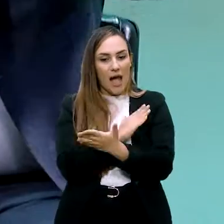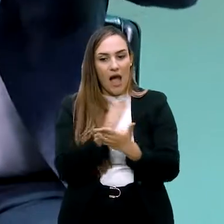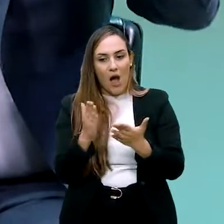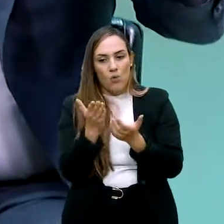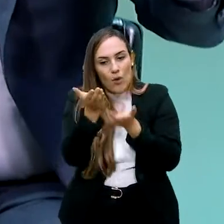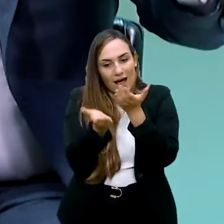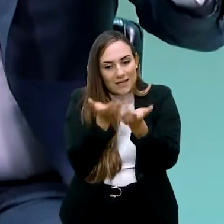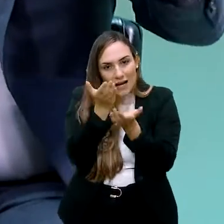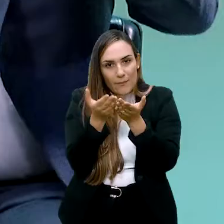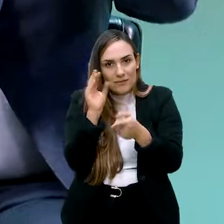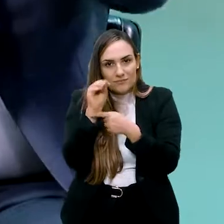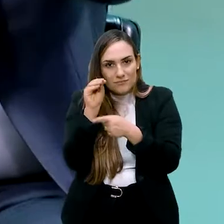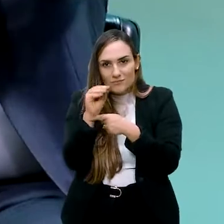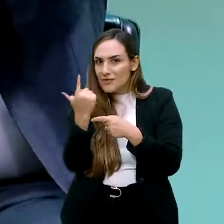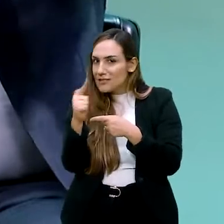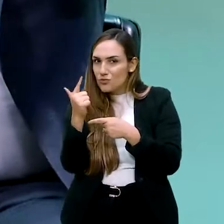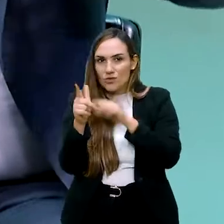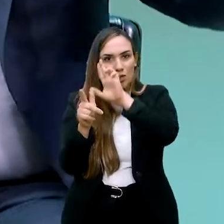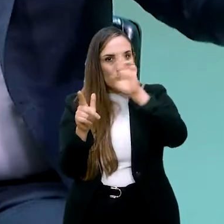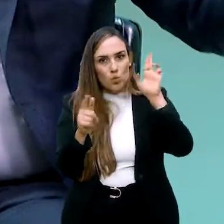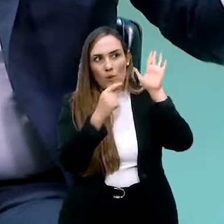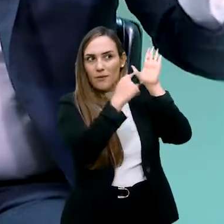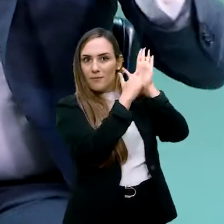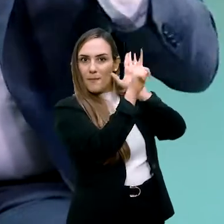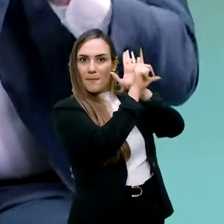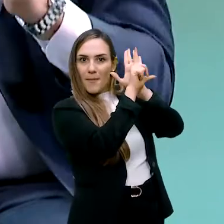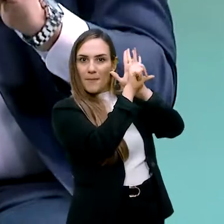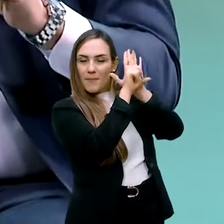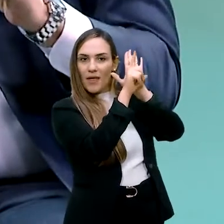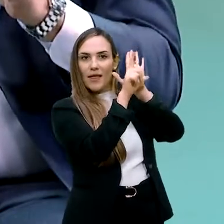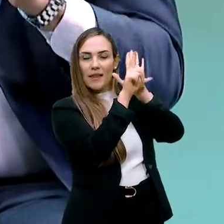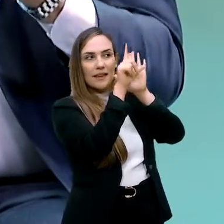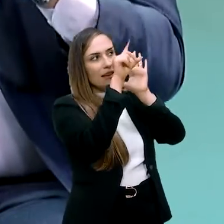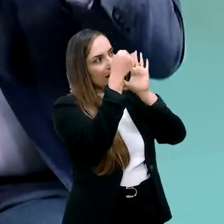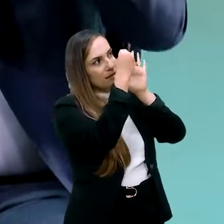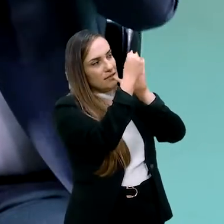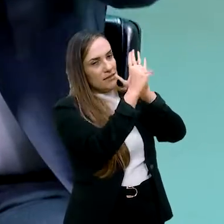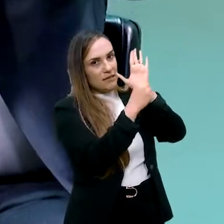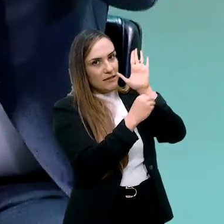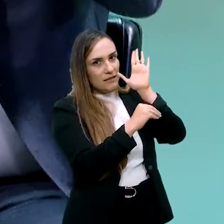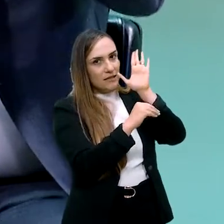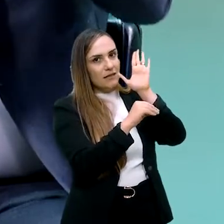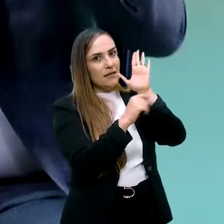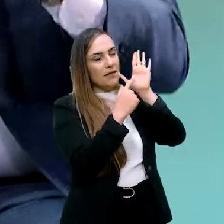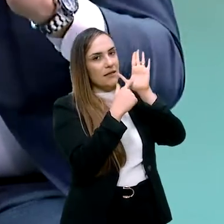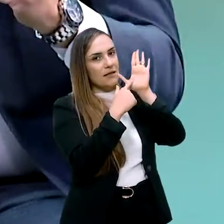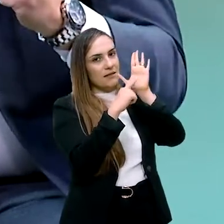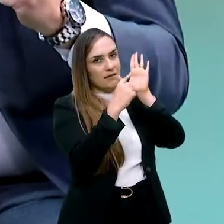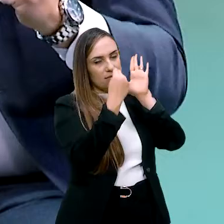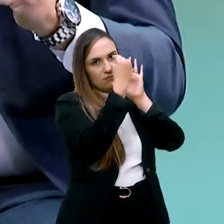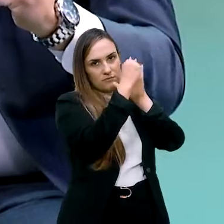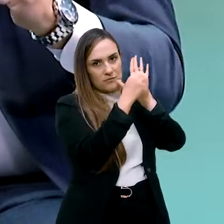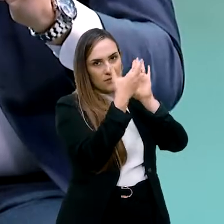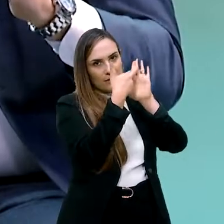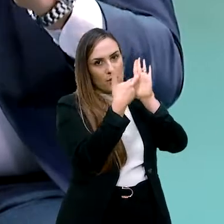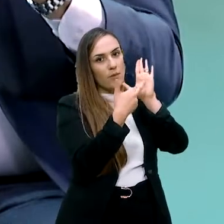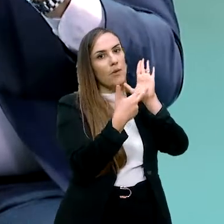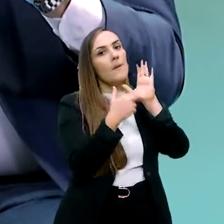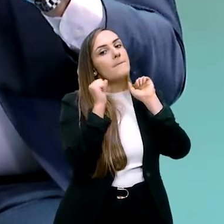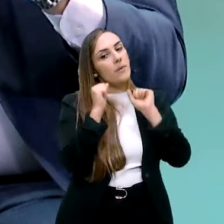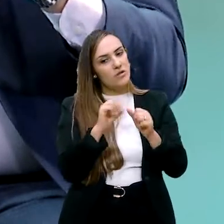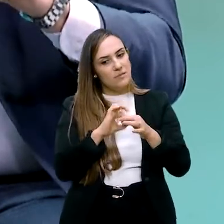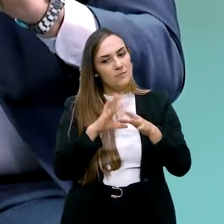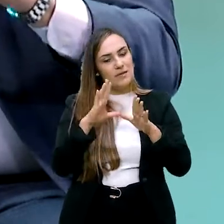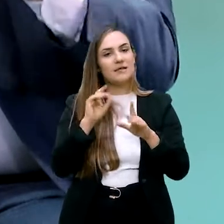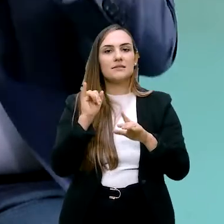no rol da ANS, ou seja, na lista obrigatória atualizada, ele poderá ser autorizado desde